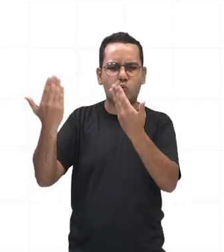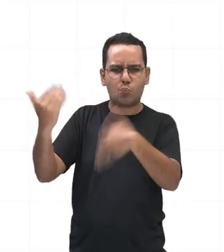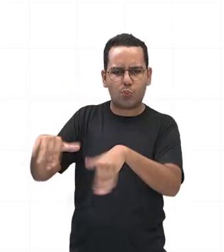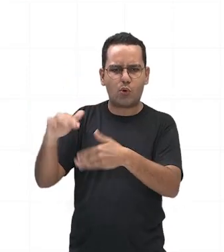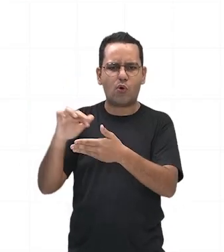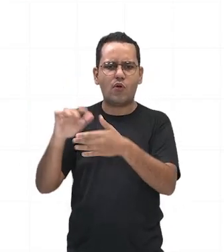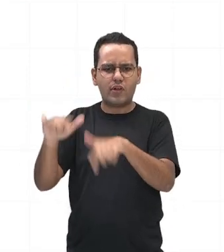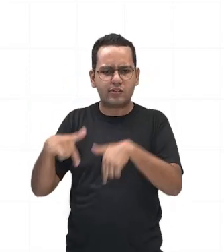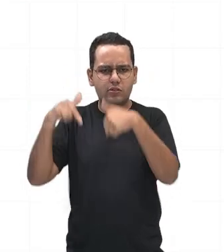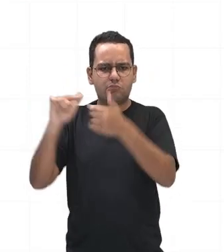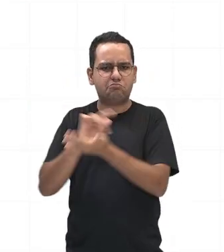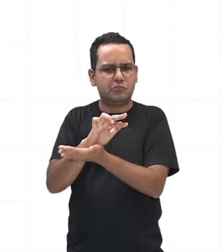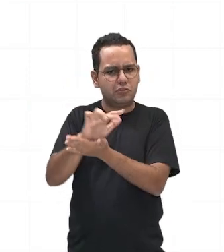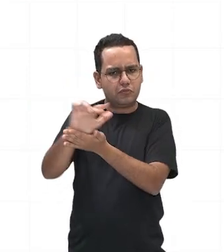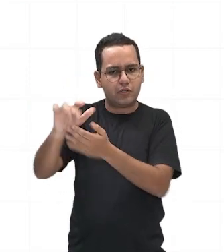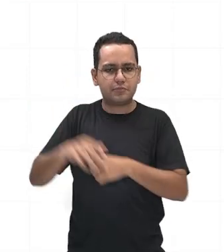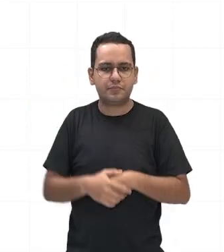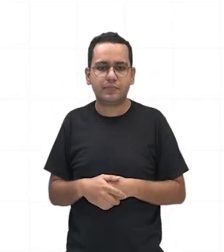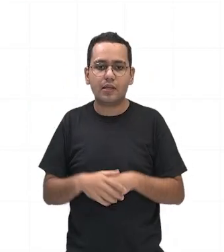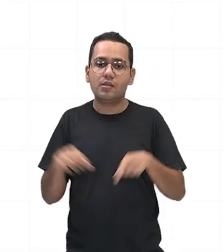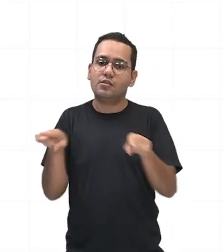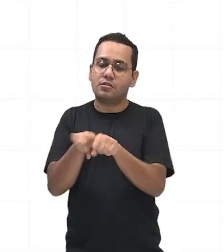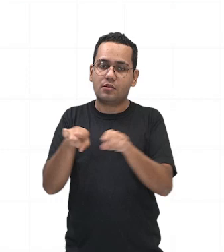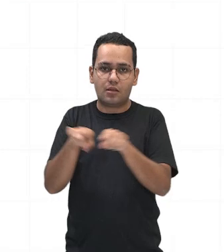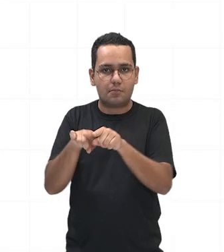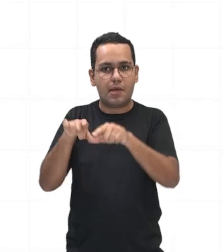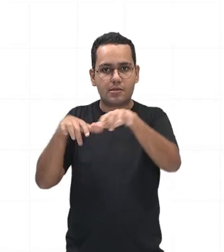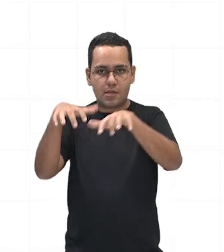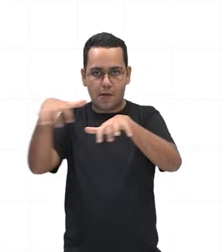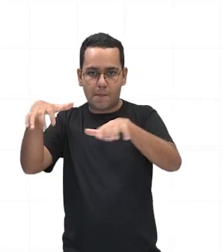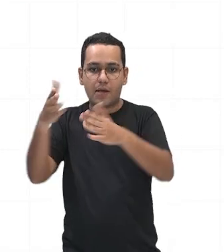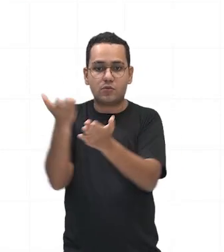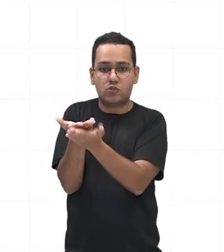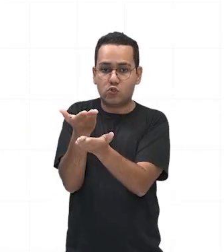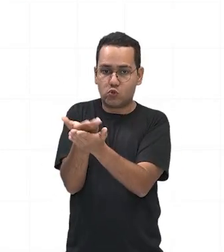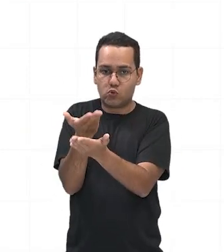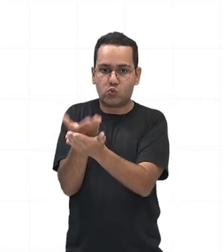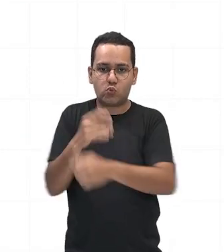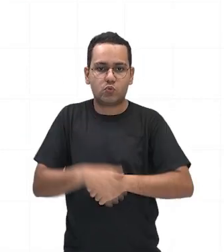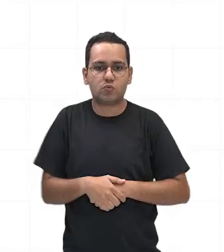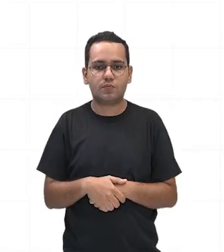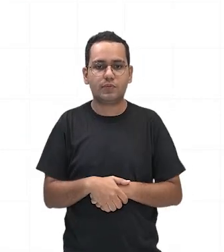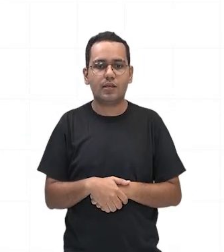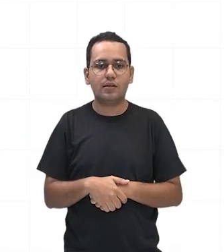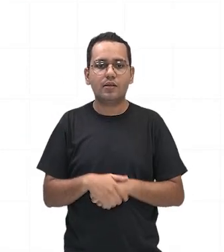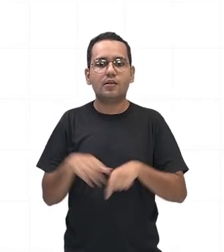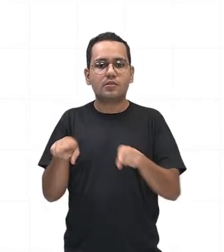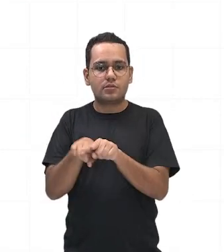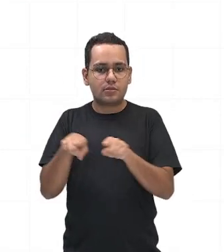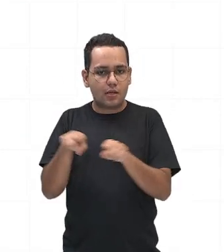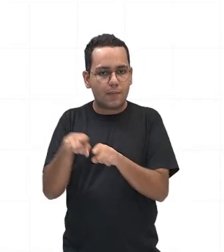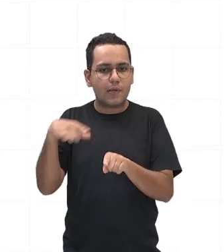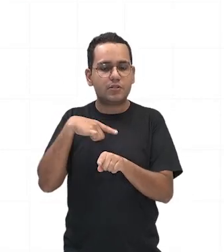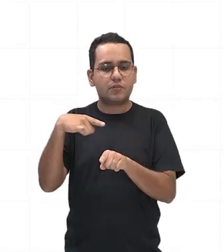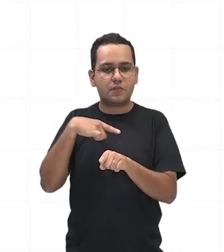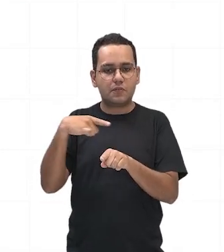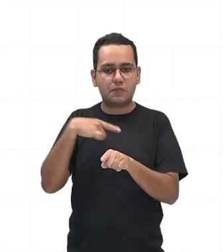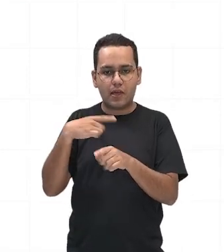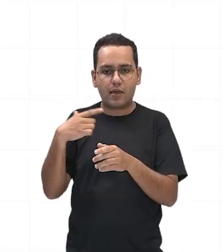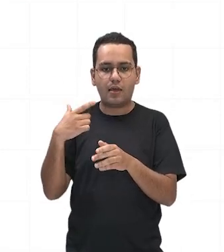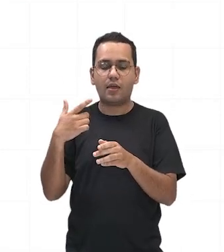títulos, assim como a distinção entre estudos secundários, chegaram-nos diretamente, então, do